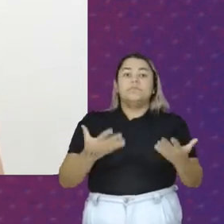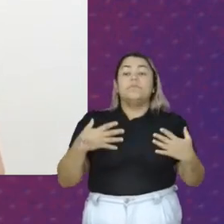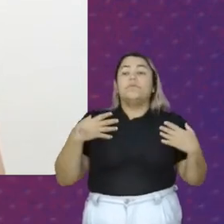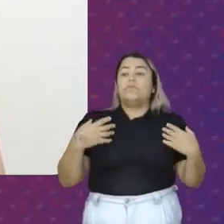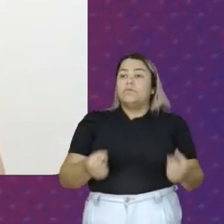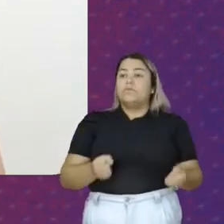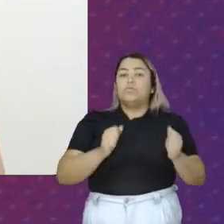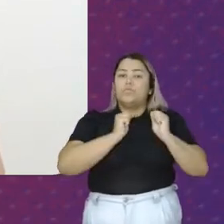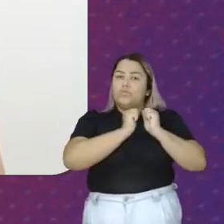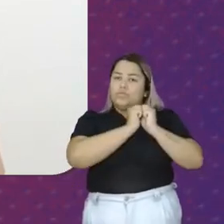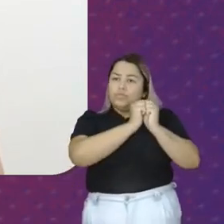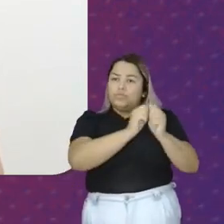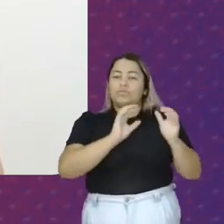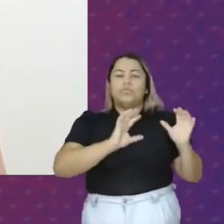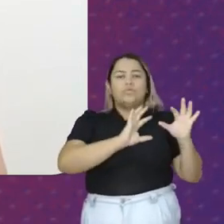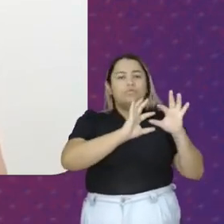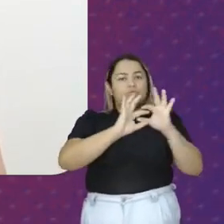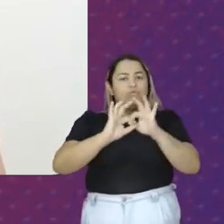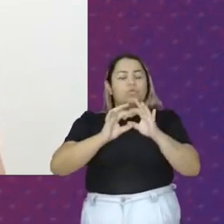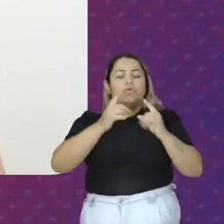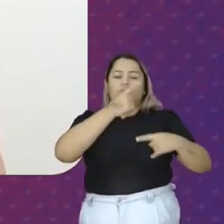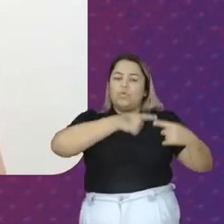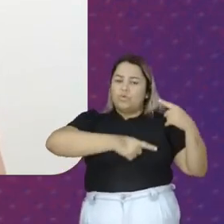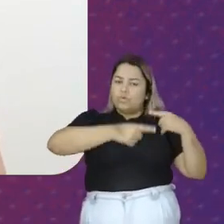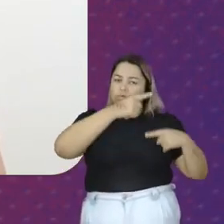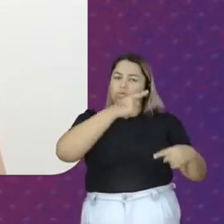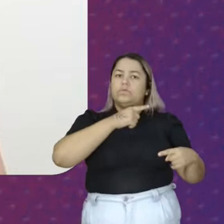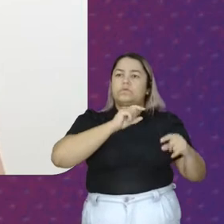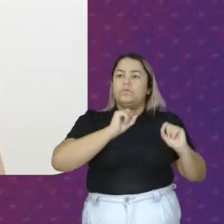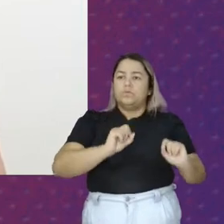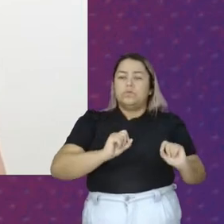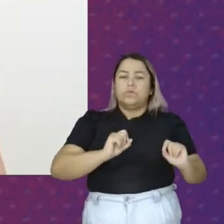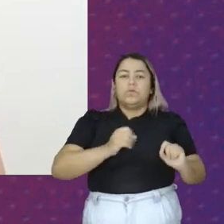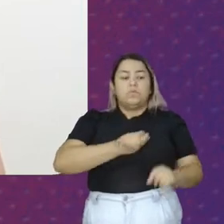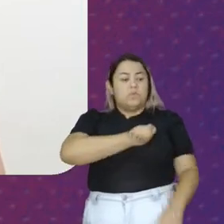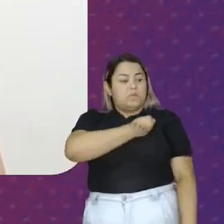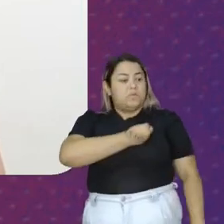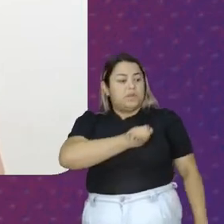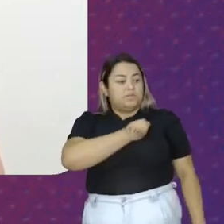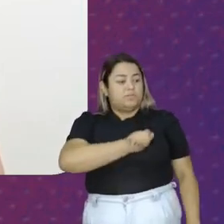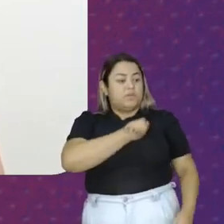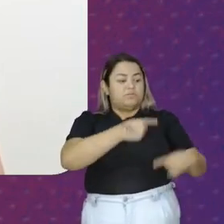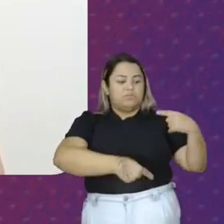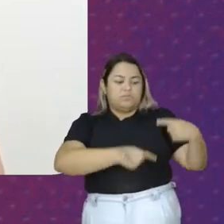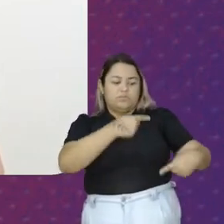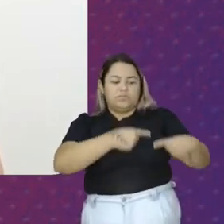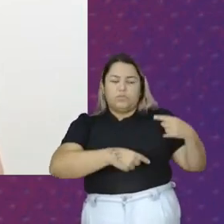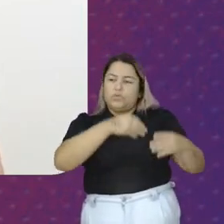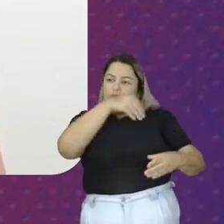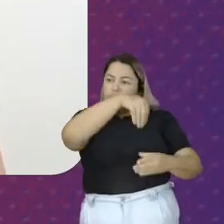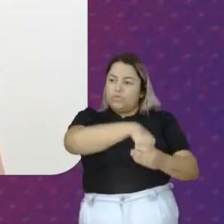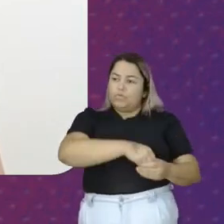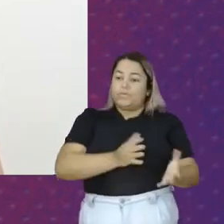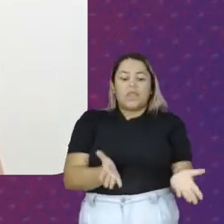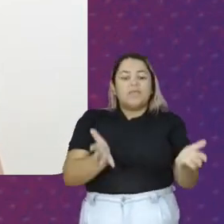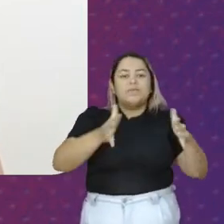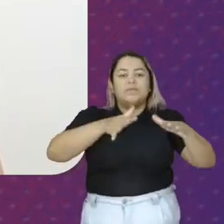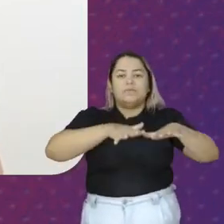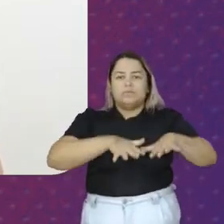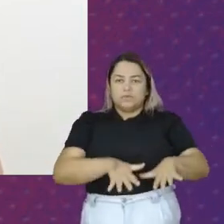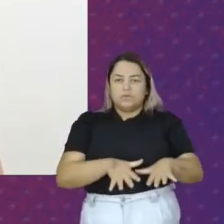vamos juntas construir uma participação política